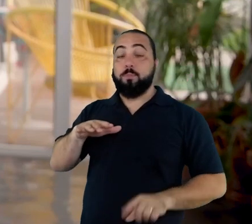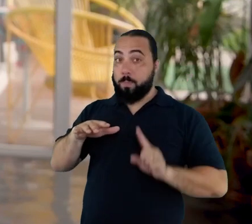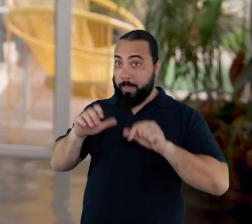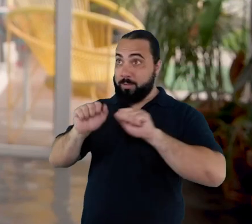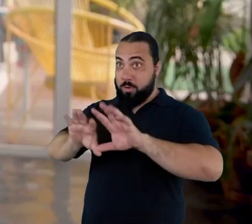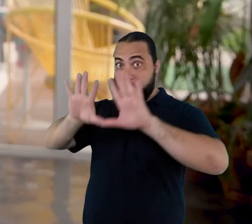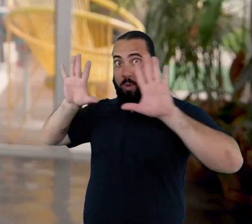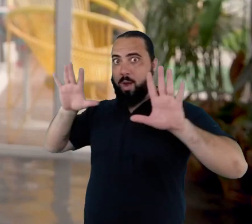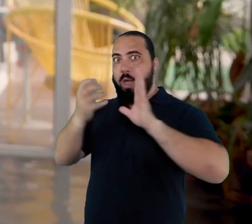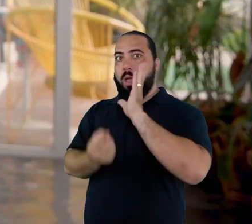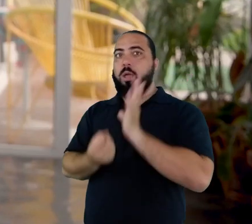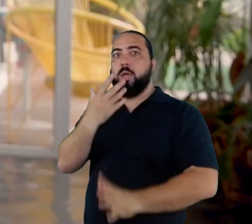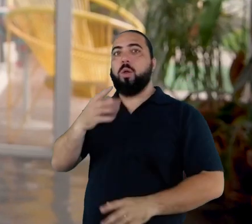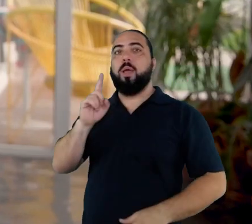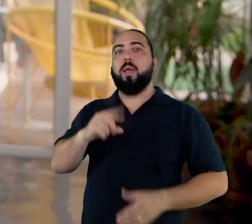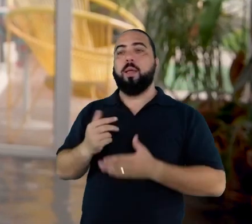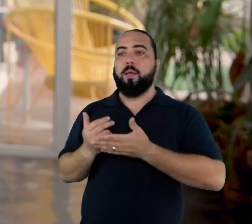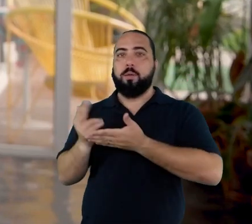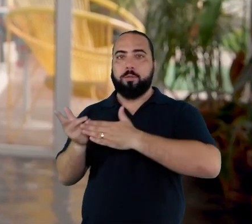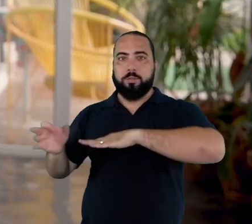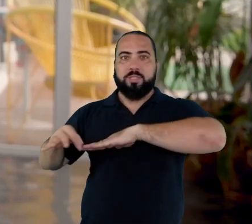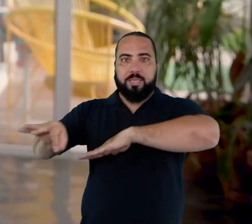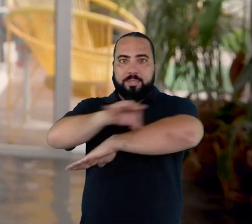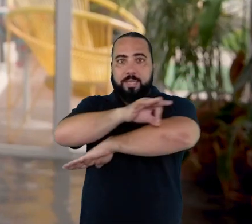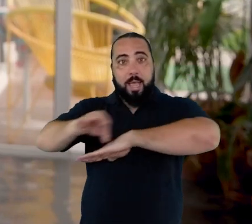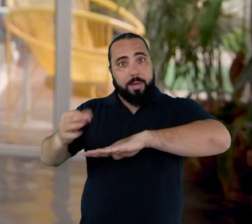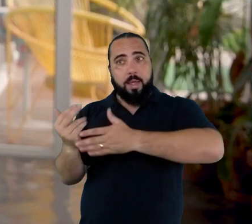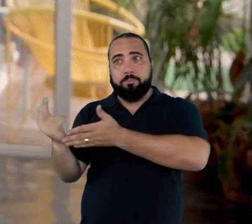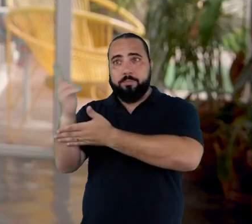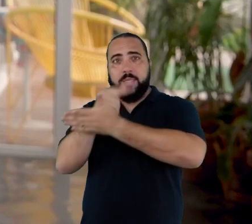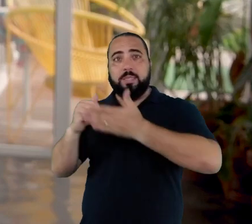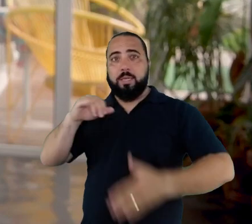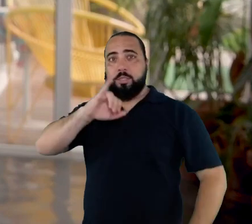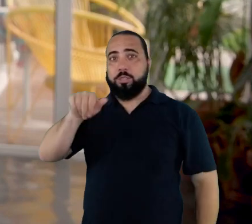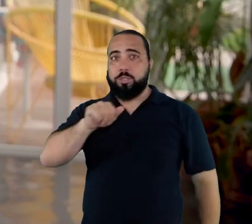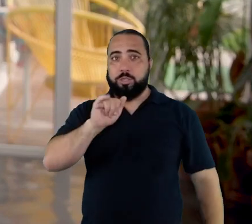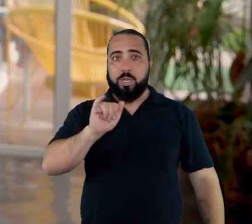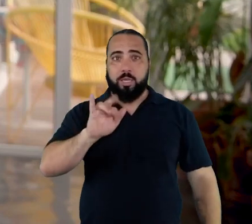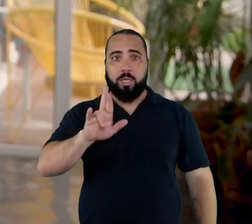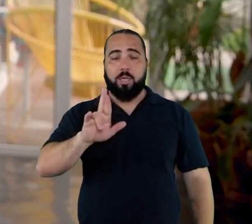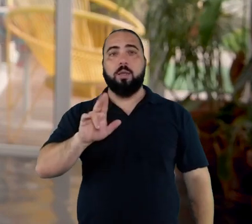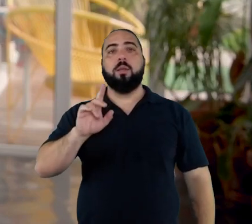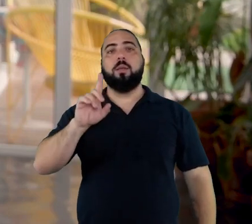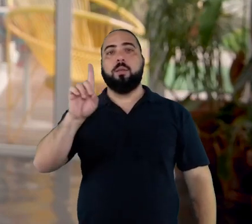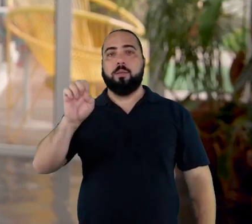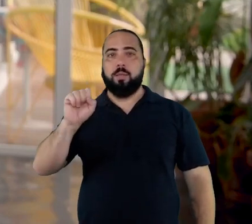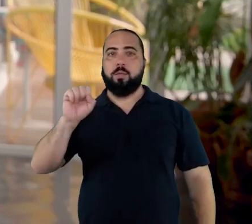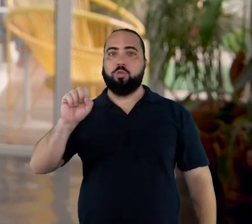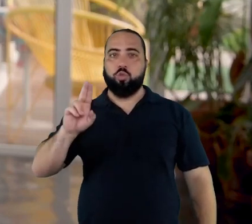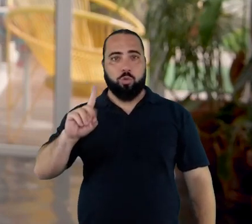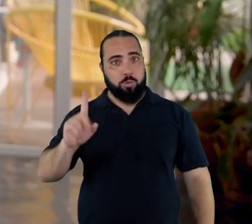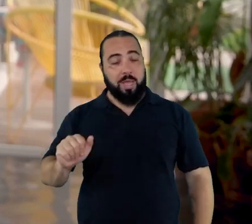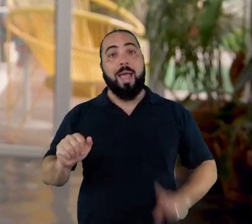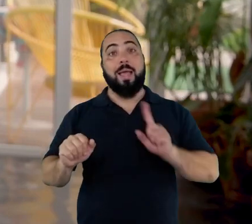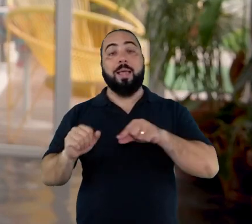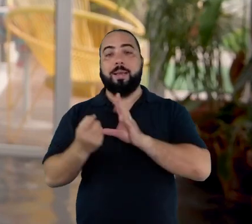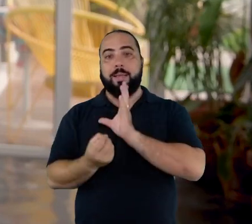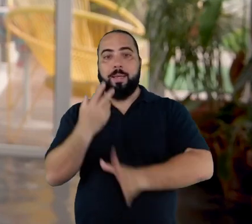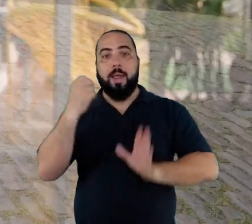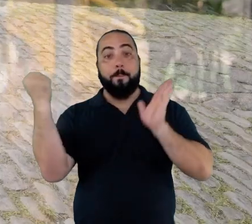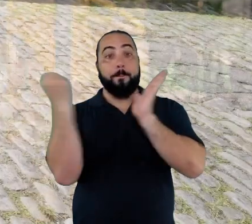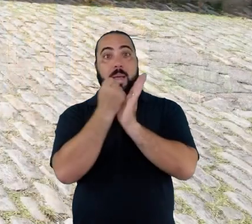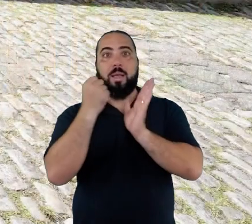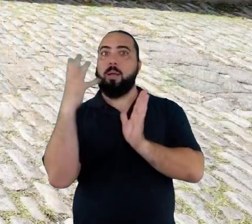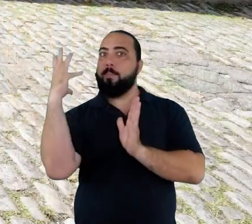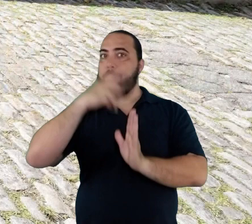Esse mural ele é criado pelo designer Jair de Souza e cria uma marca para esse local que é